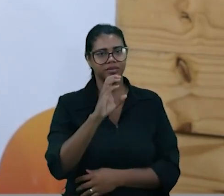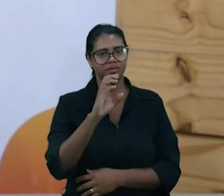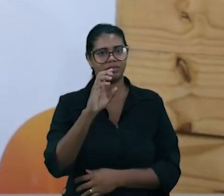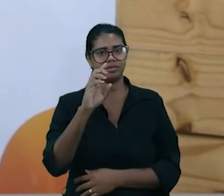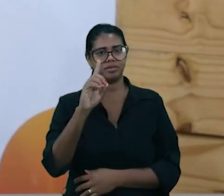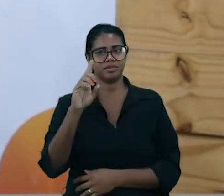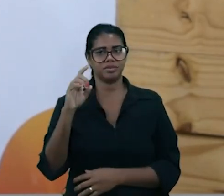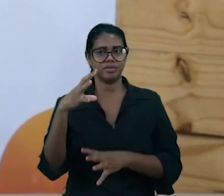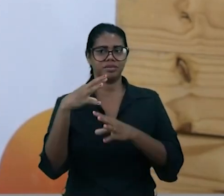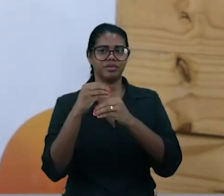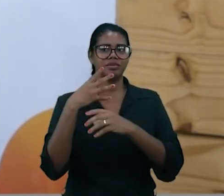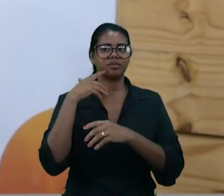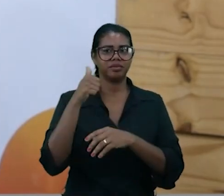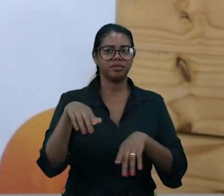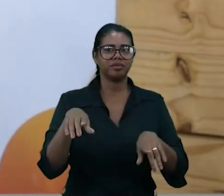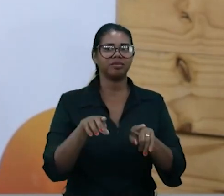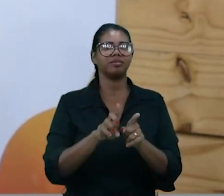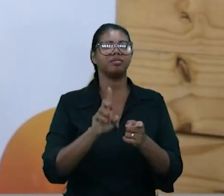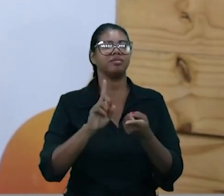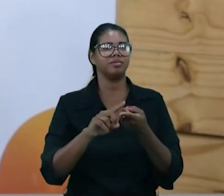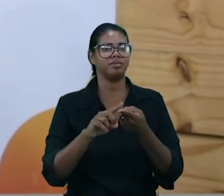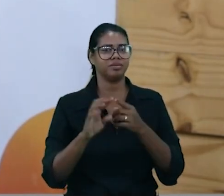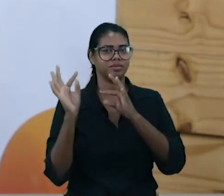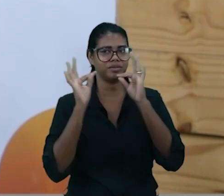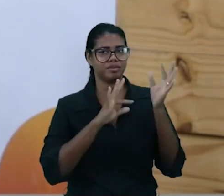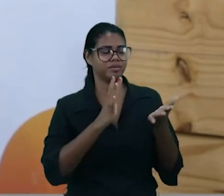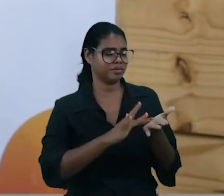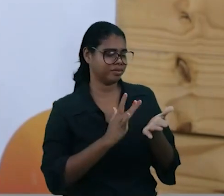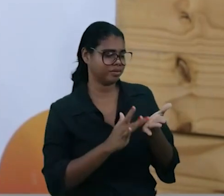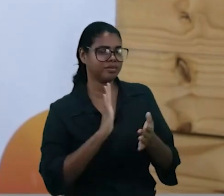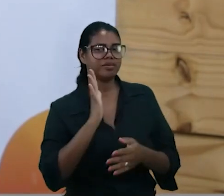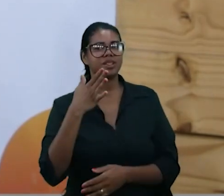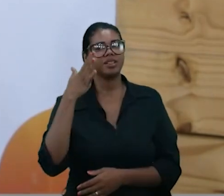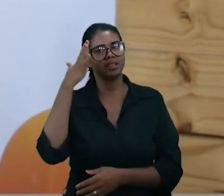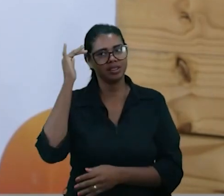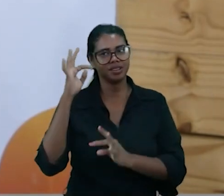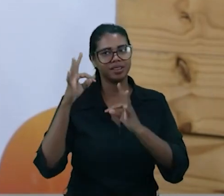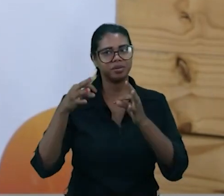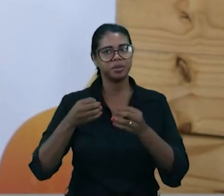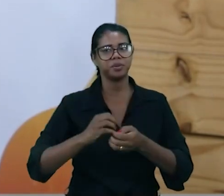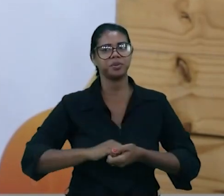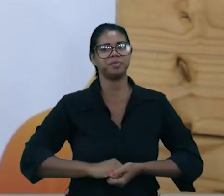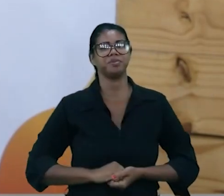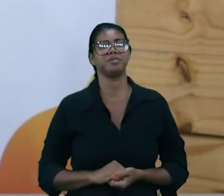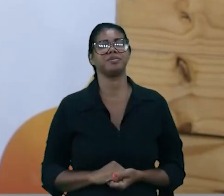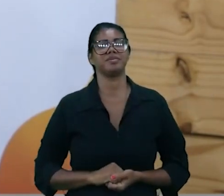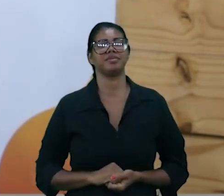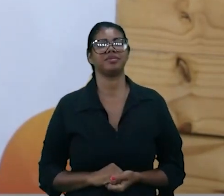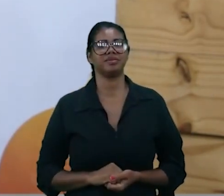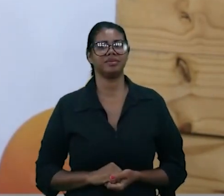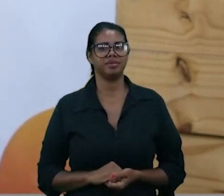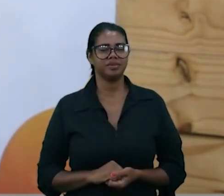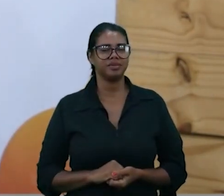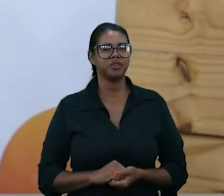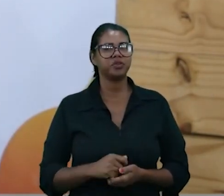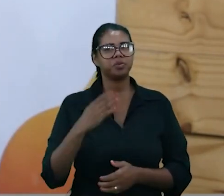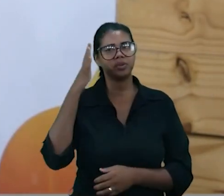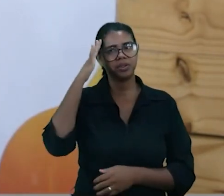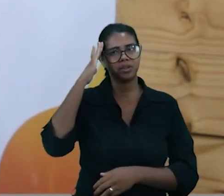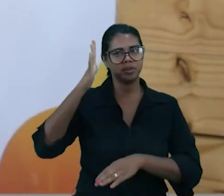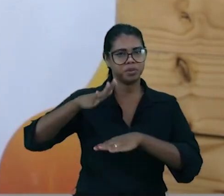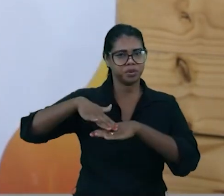vai entender um pouquinho melhor, mas quem já acompanhou o e-book já está por dentro de tudo, tá certo? Então, bora lá, vamos entender um pouquinho